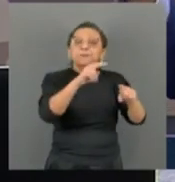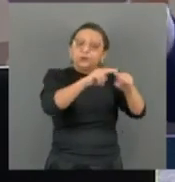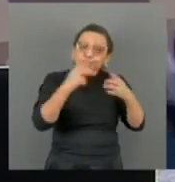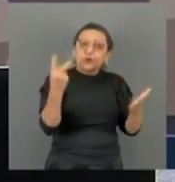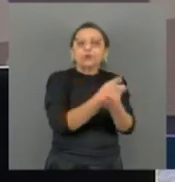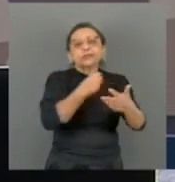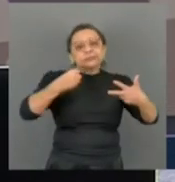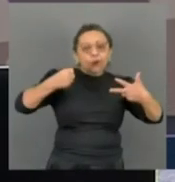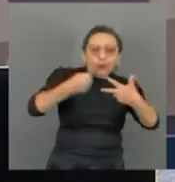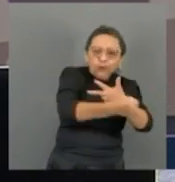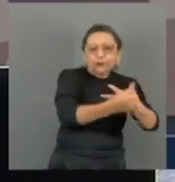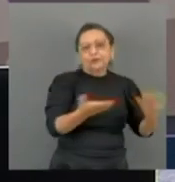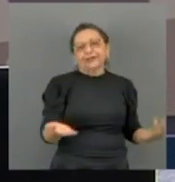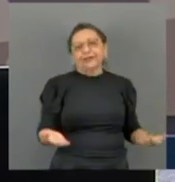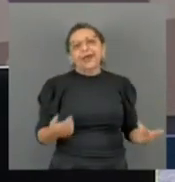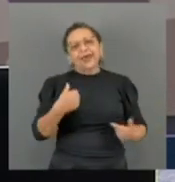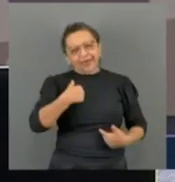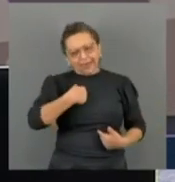Eu